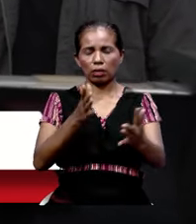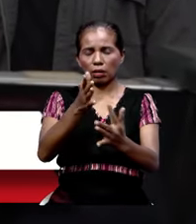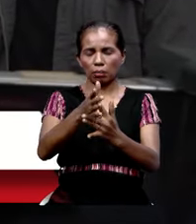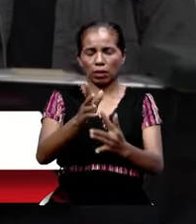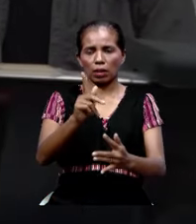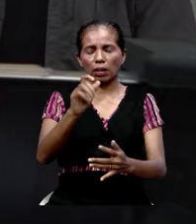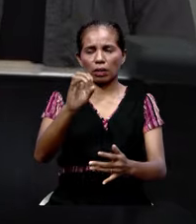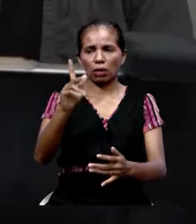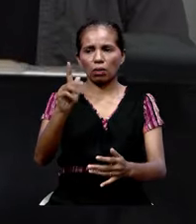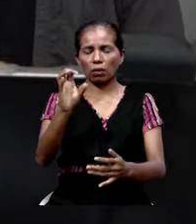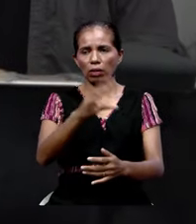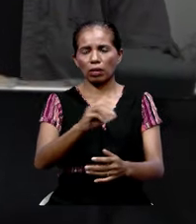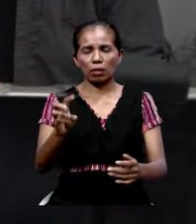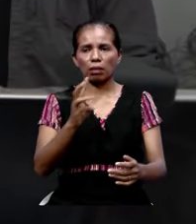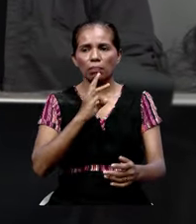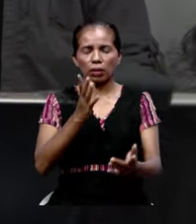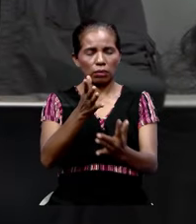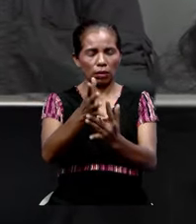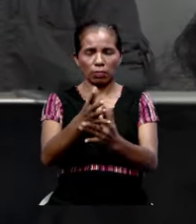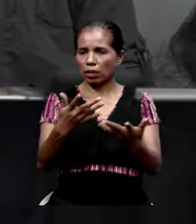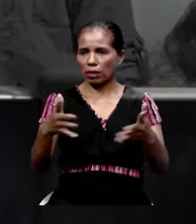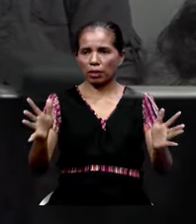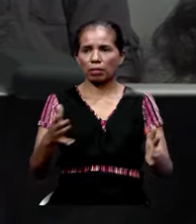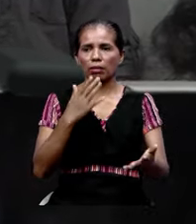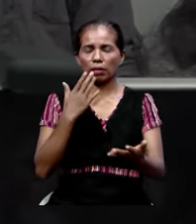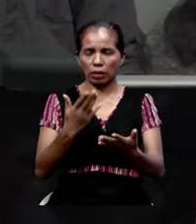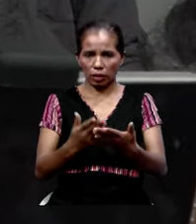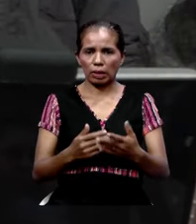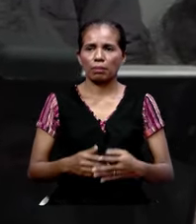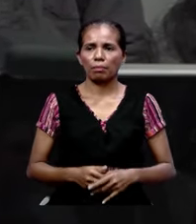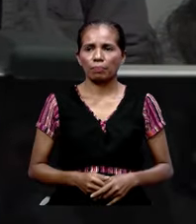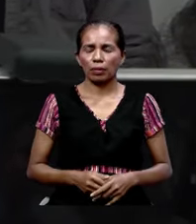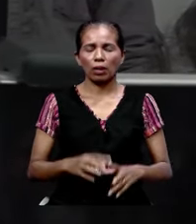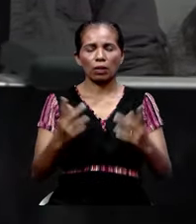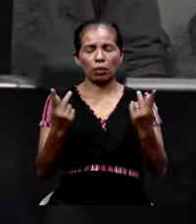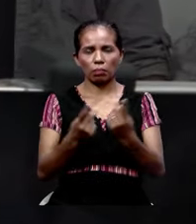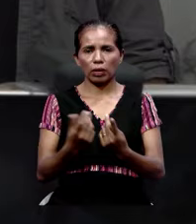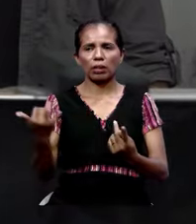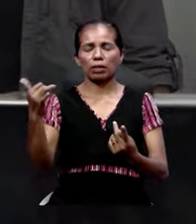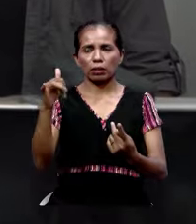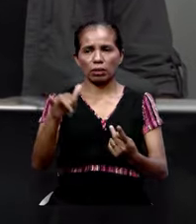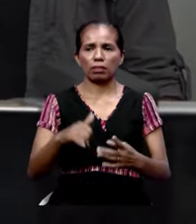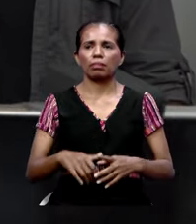Laihaona, Beata Sai Tamane, Laihaona, Nedia. Agora, Companhia Maca,